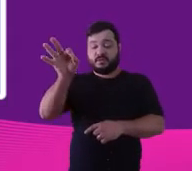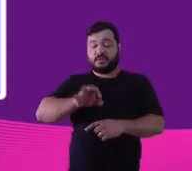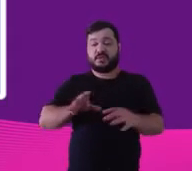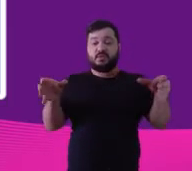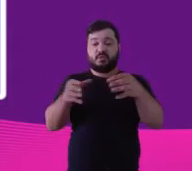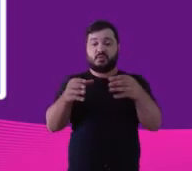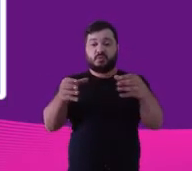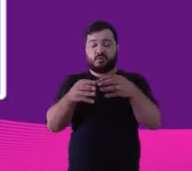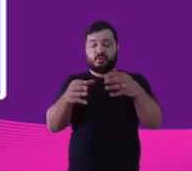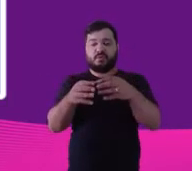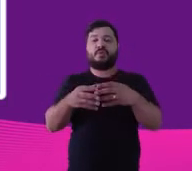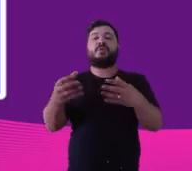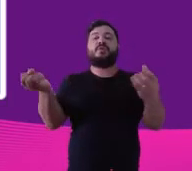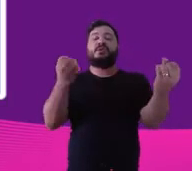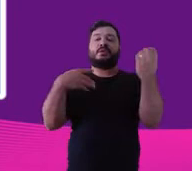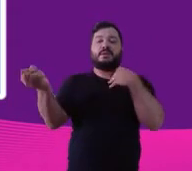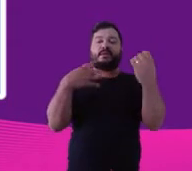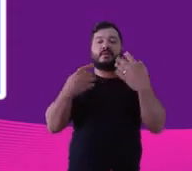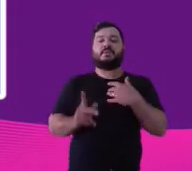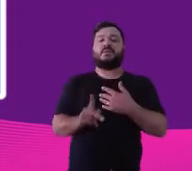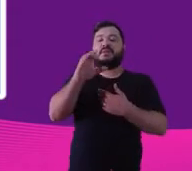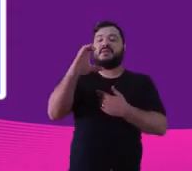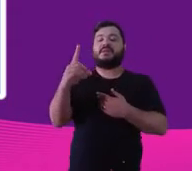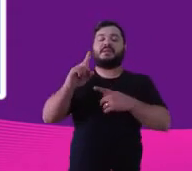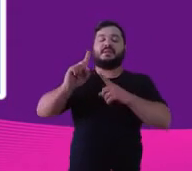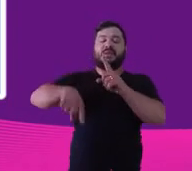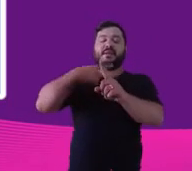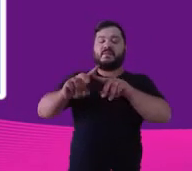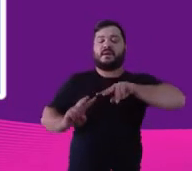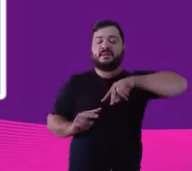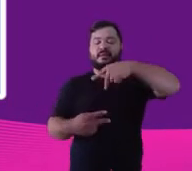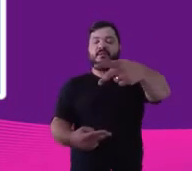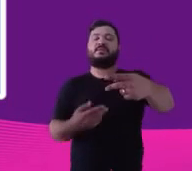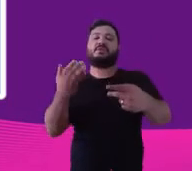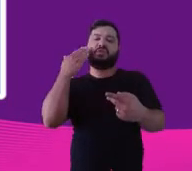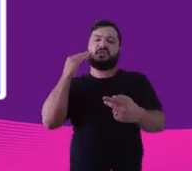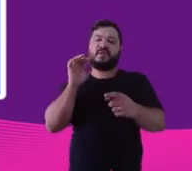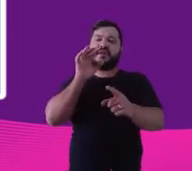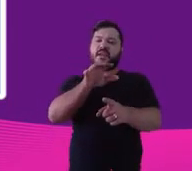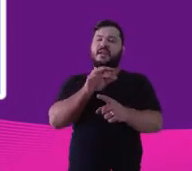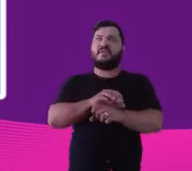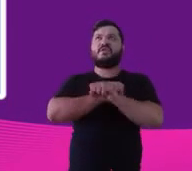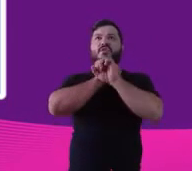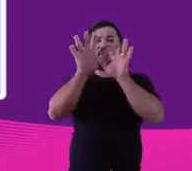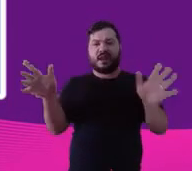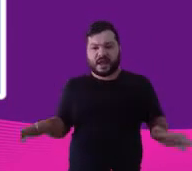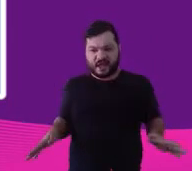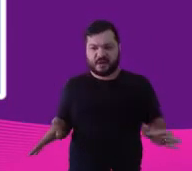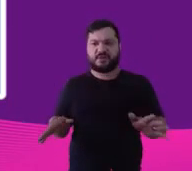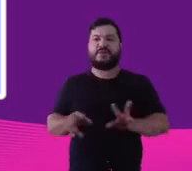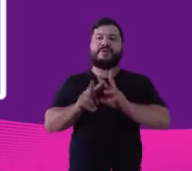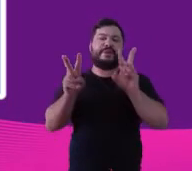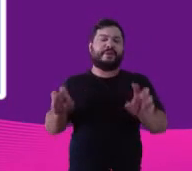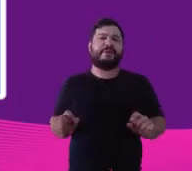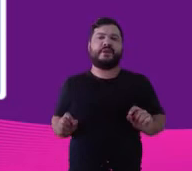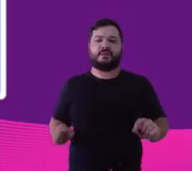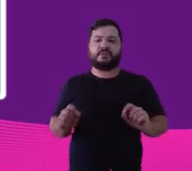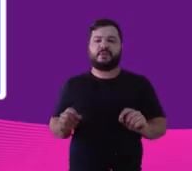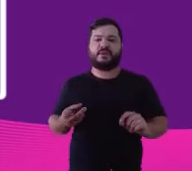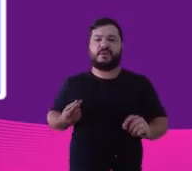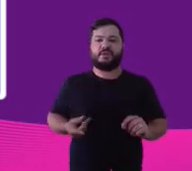grupo que recebeu o KC demais transplante a gente vê e o claramente em termos de